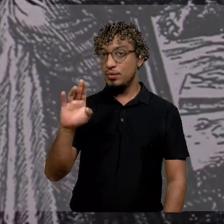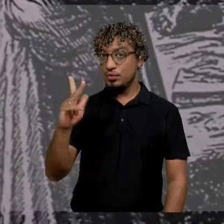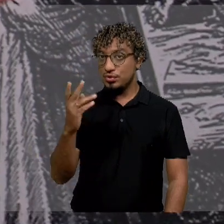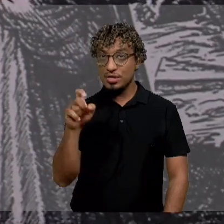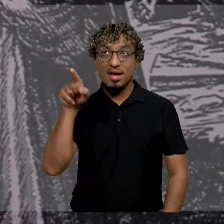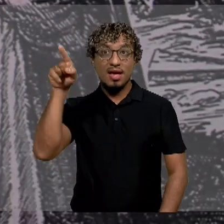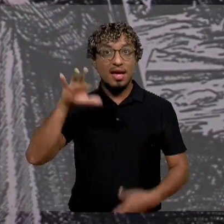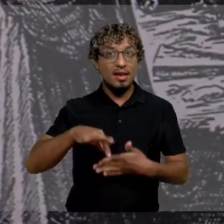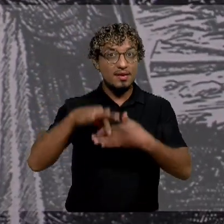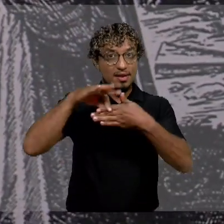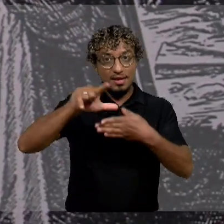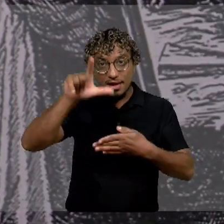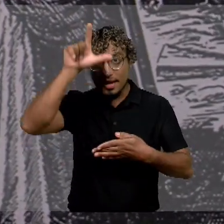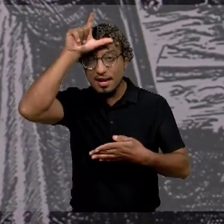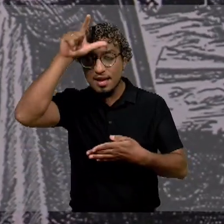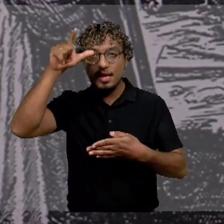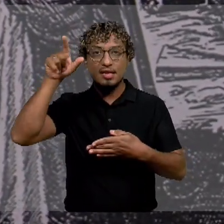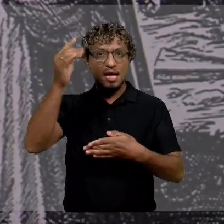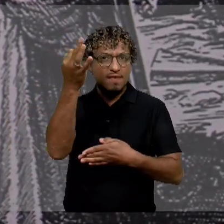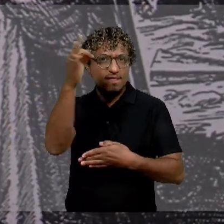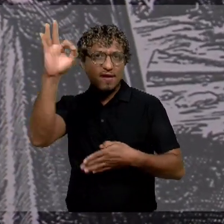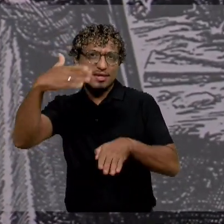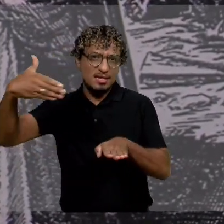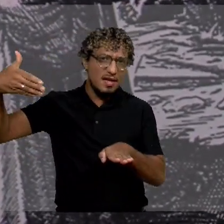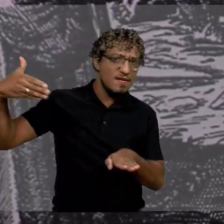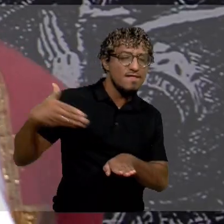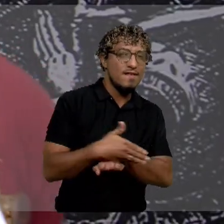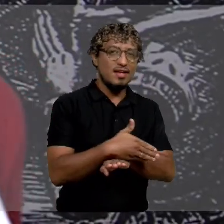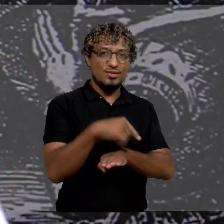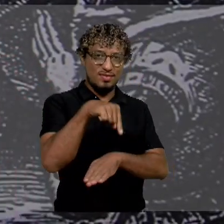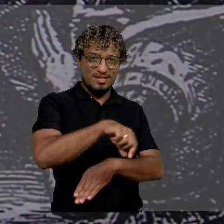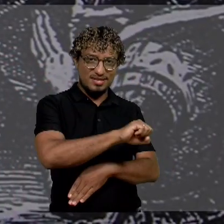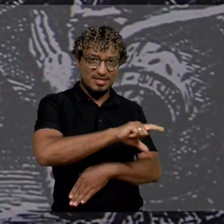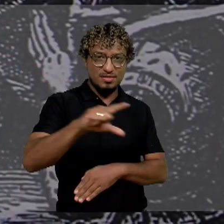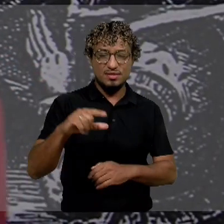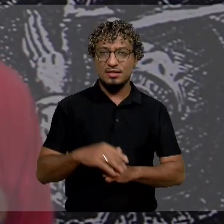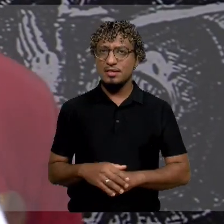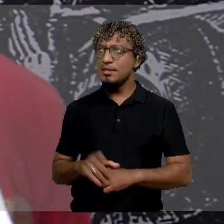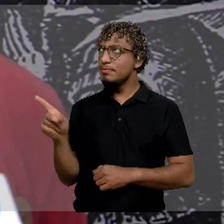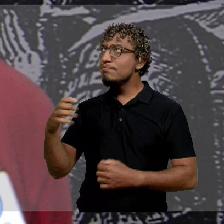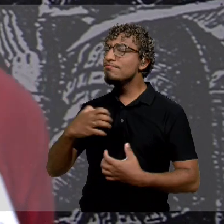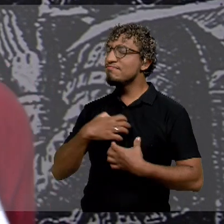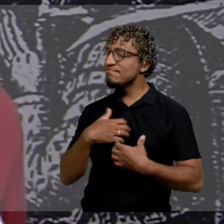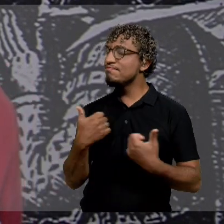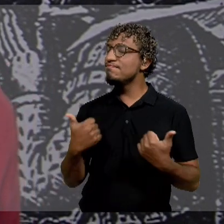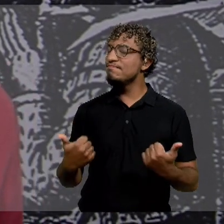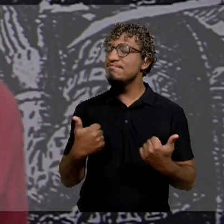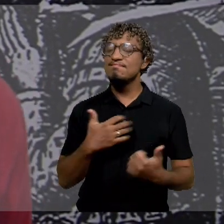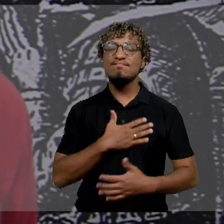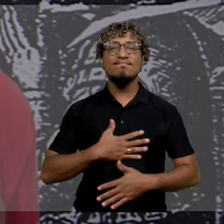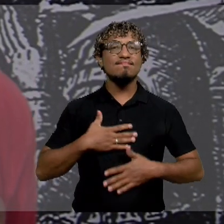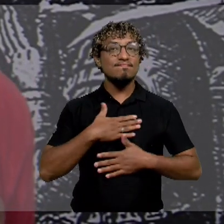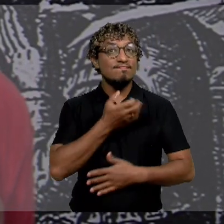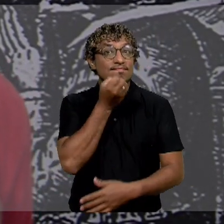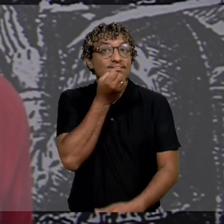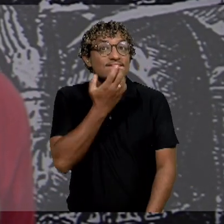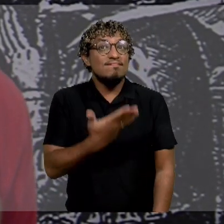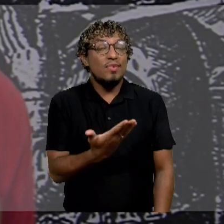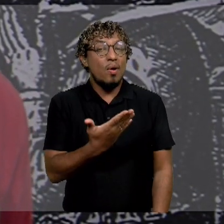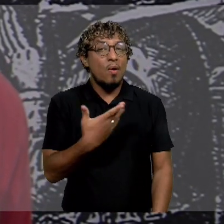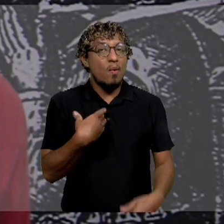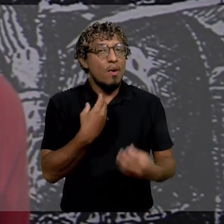Luís. Para ele, esta é uma experiência enriquecedora. É sempre muito gratificante podermos levar informação às pessoas,